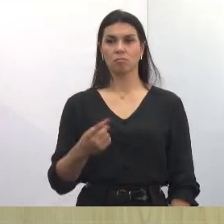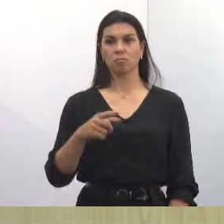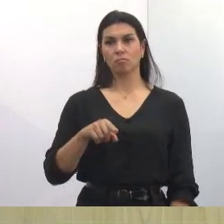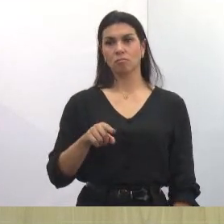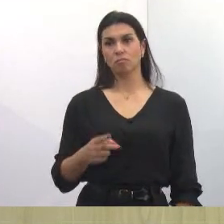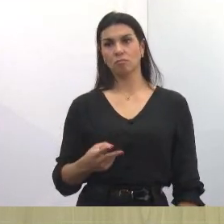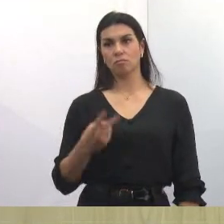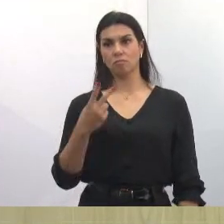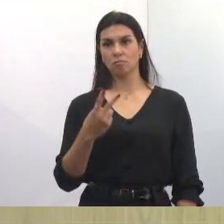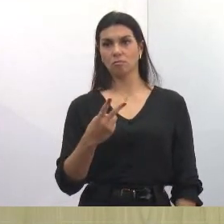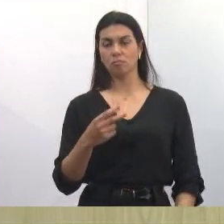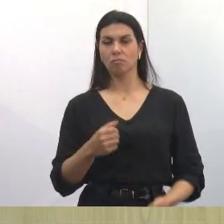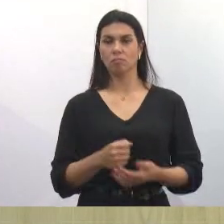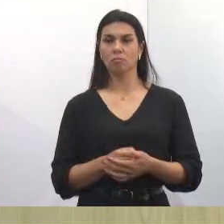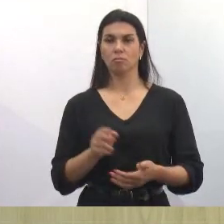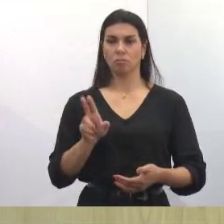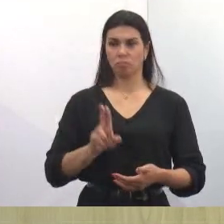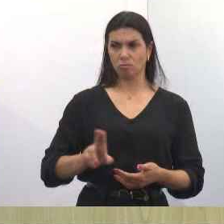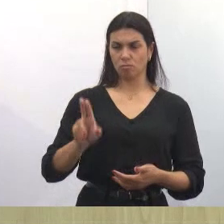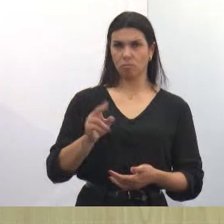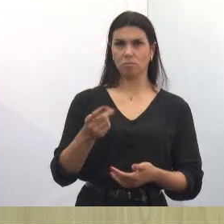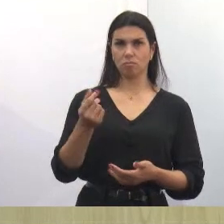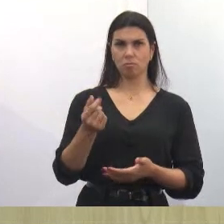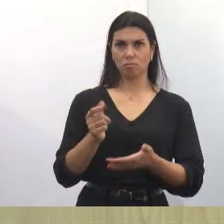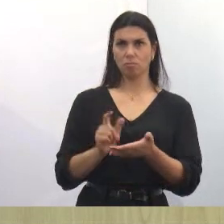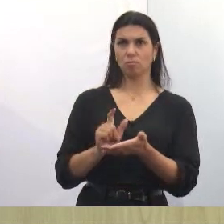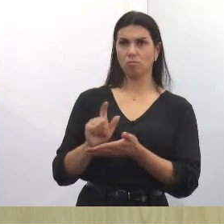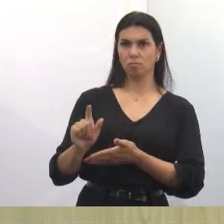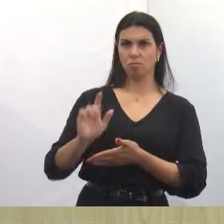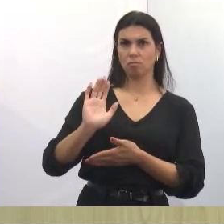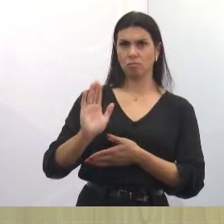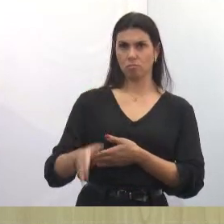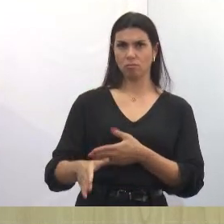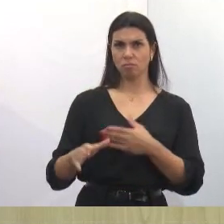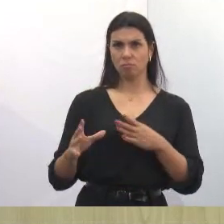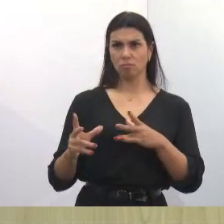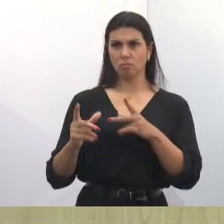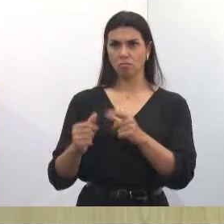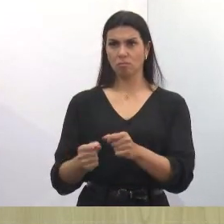1.2. Foi utilizado o valor da emenda positiva?